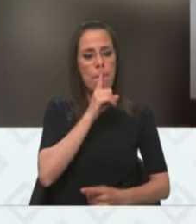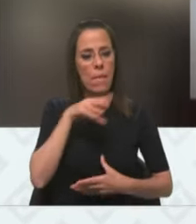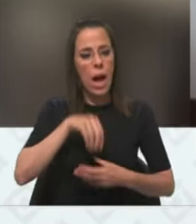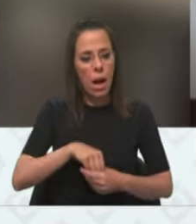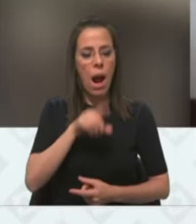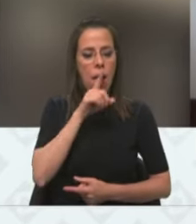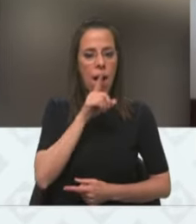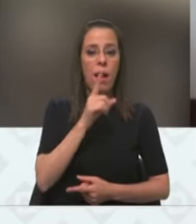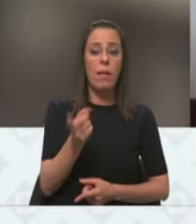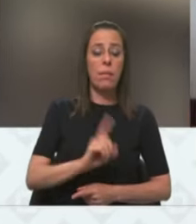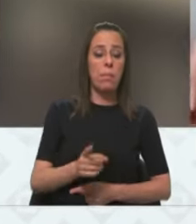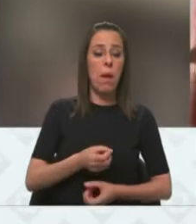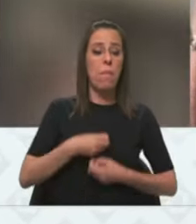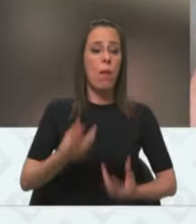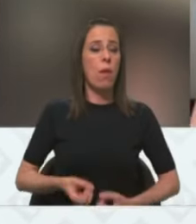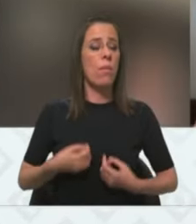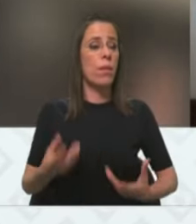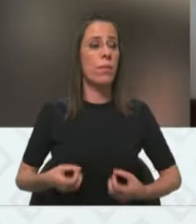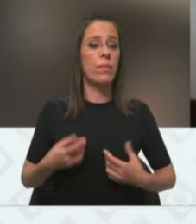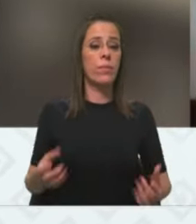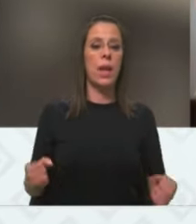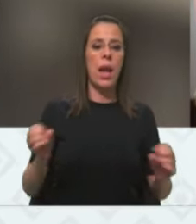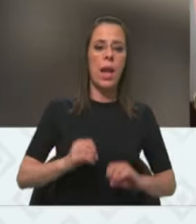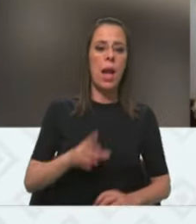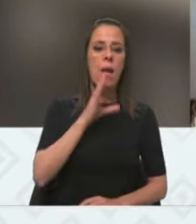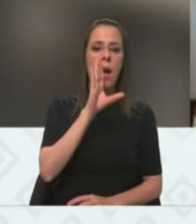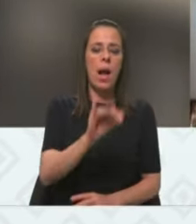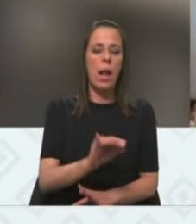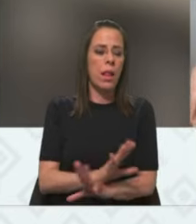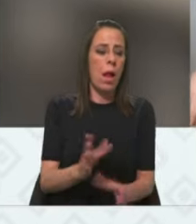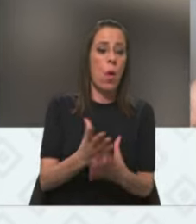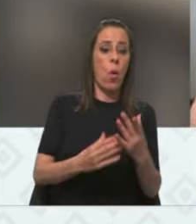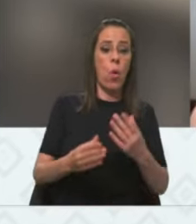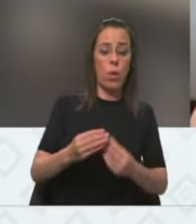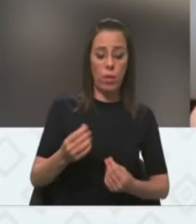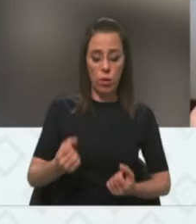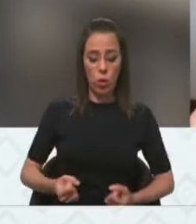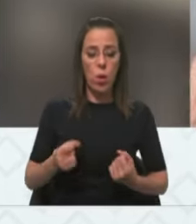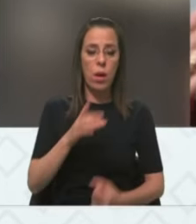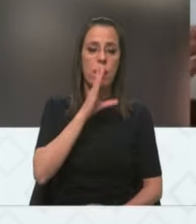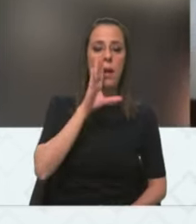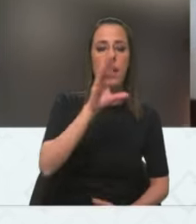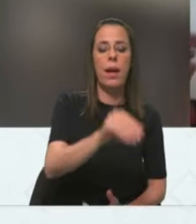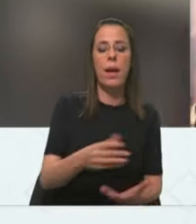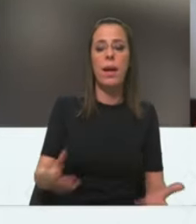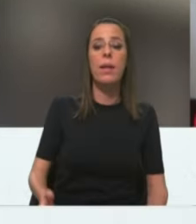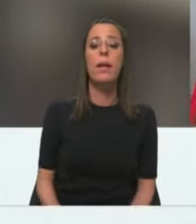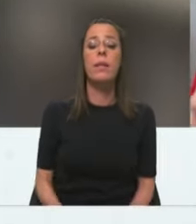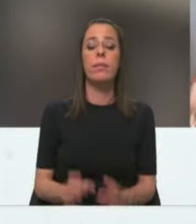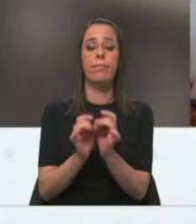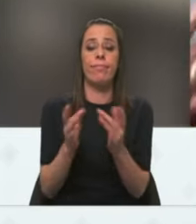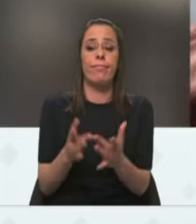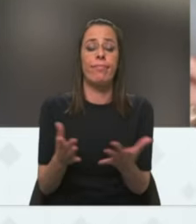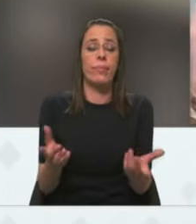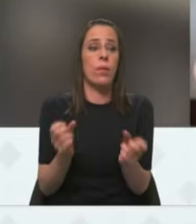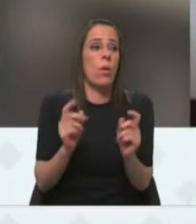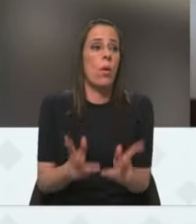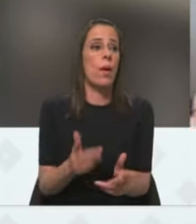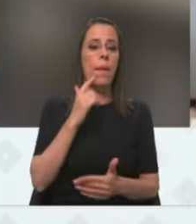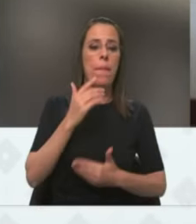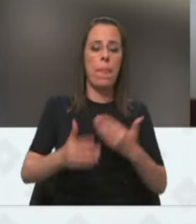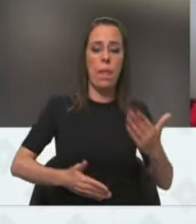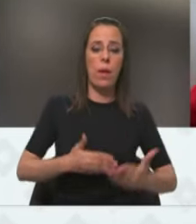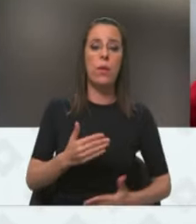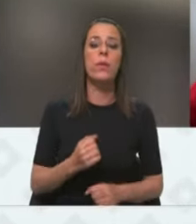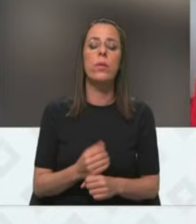importantíssima porque o cal ninguém consegue calar portanto mesmo nas redes sociais Ok continua a